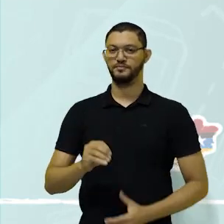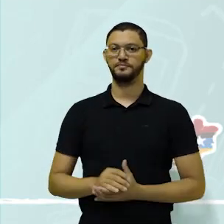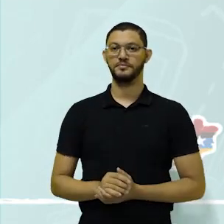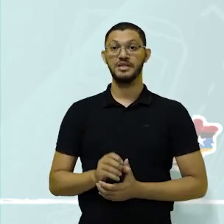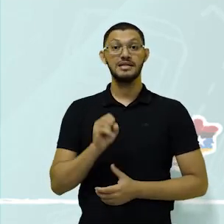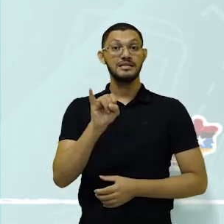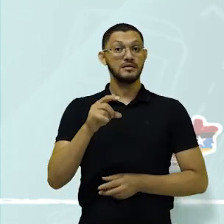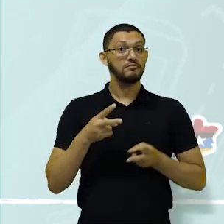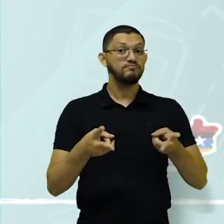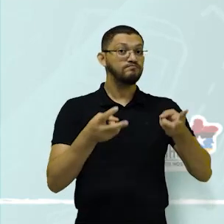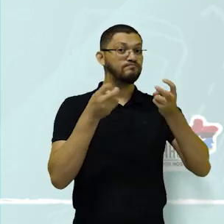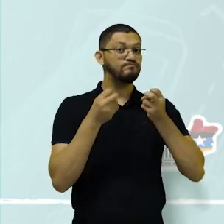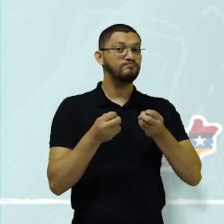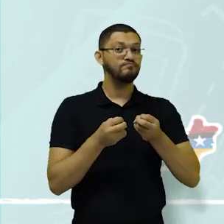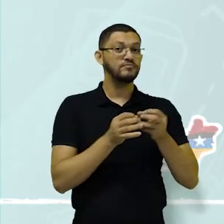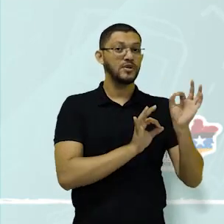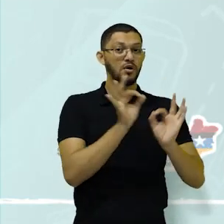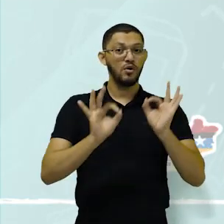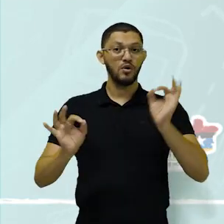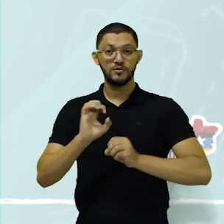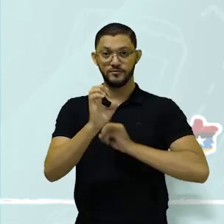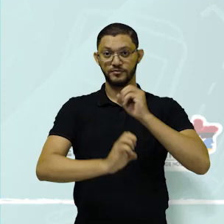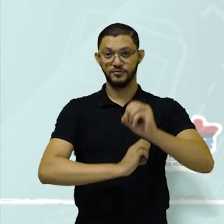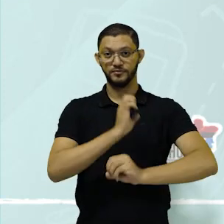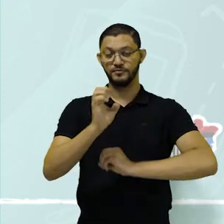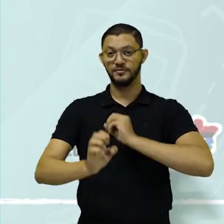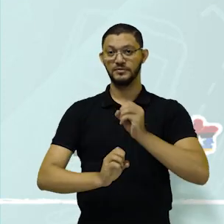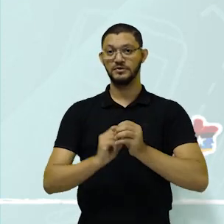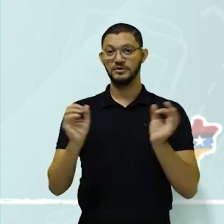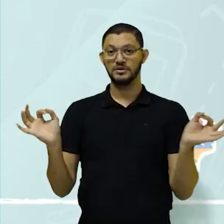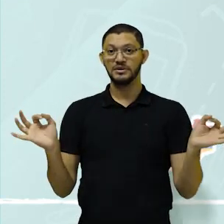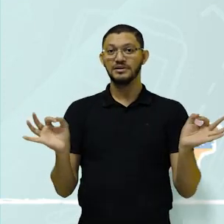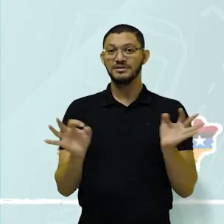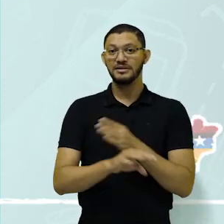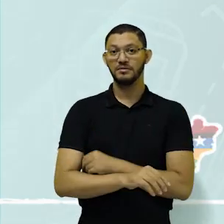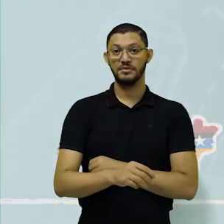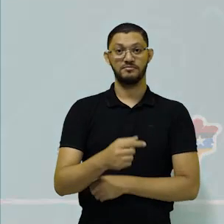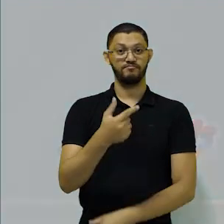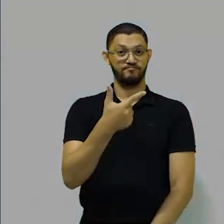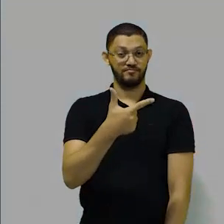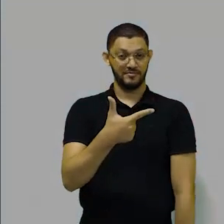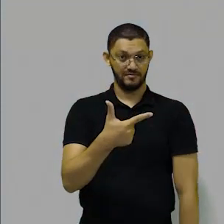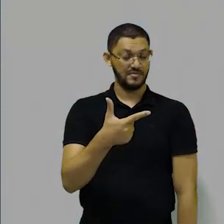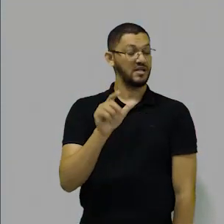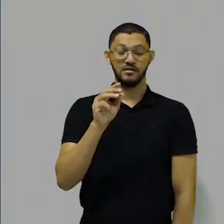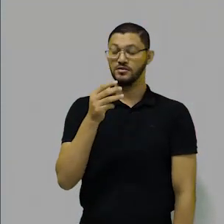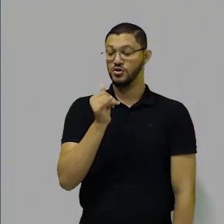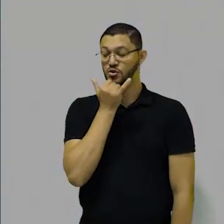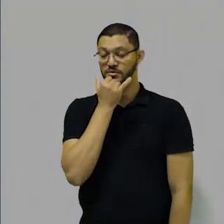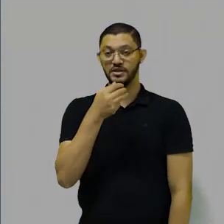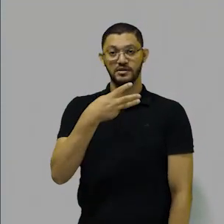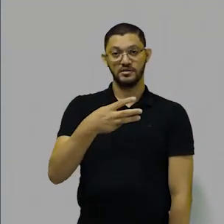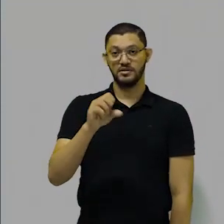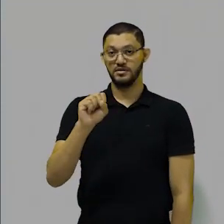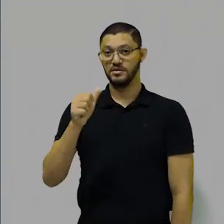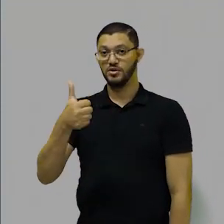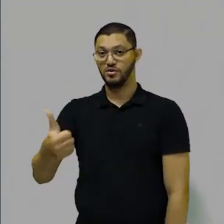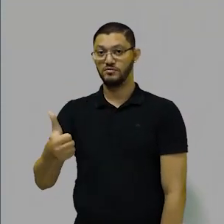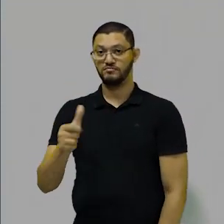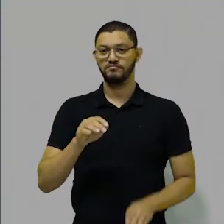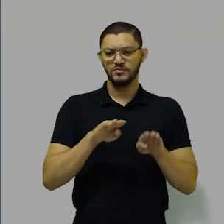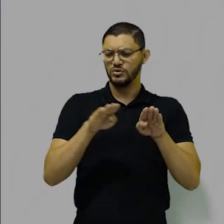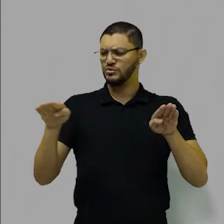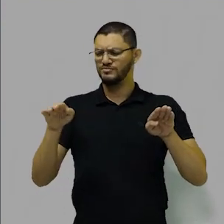se observarmos a sua distribuição eletrônica, termina em 3s1. Ele está